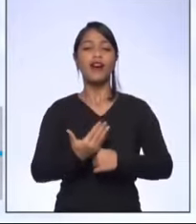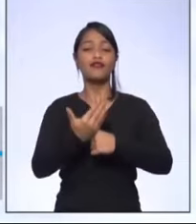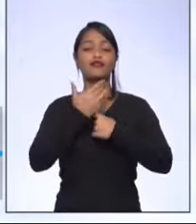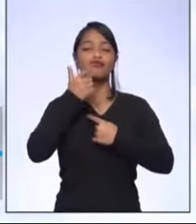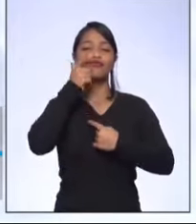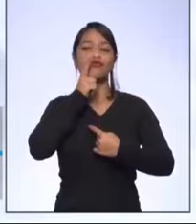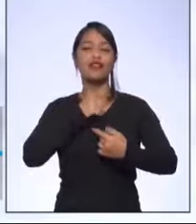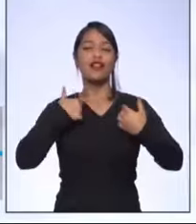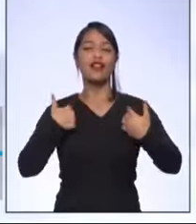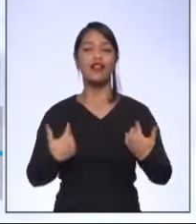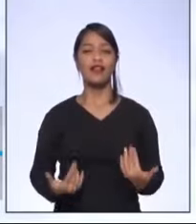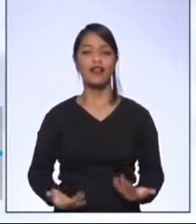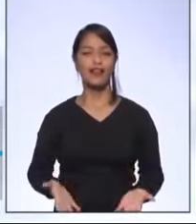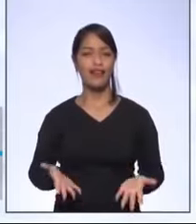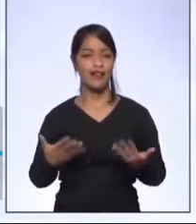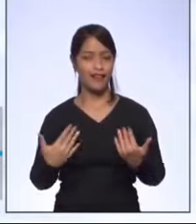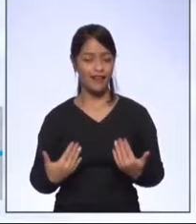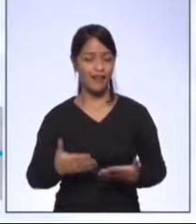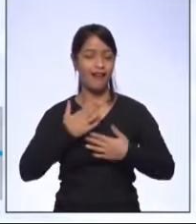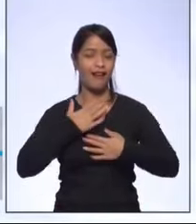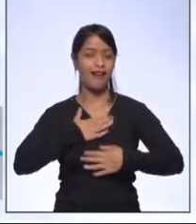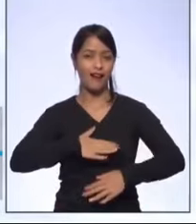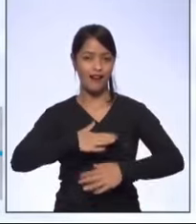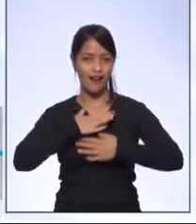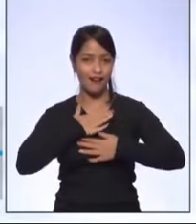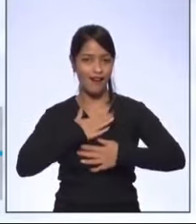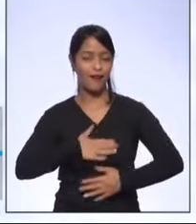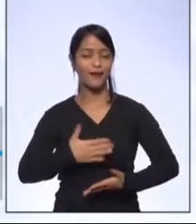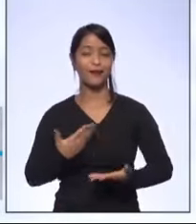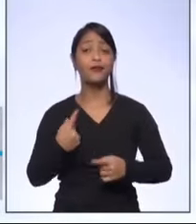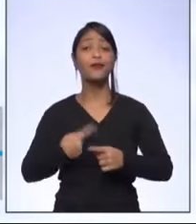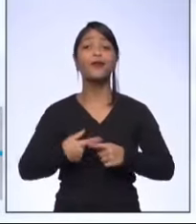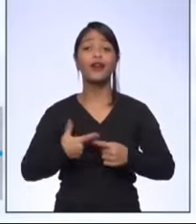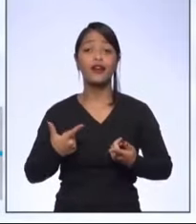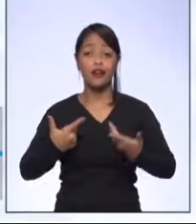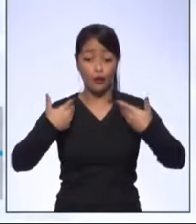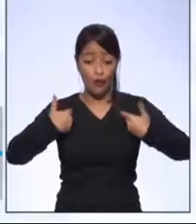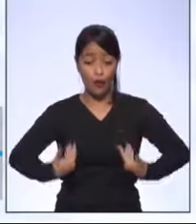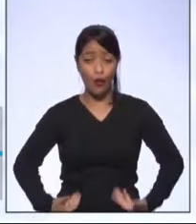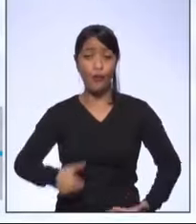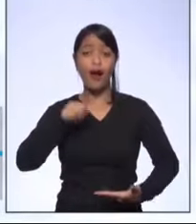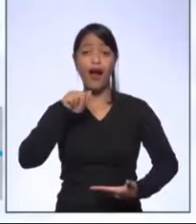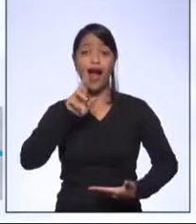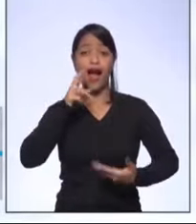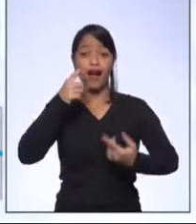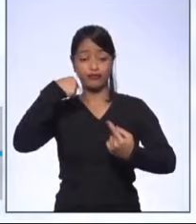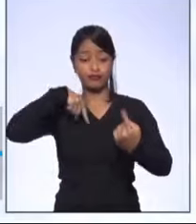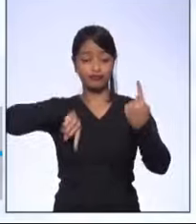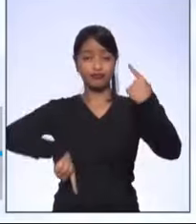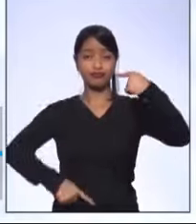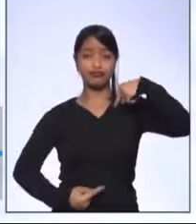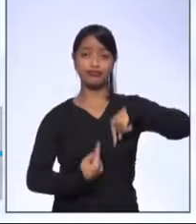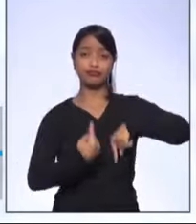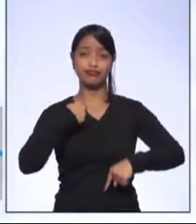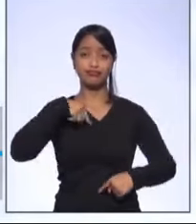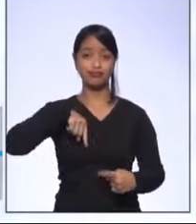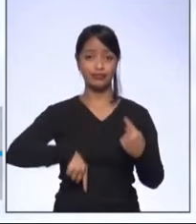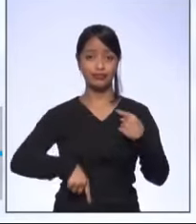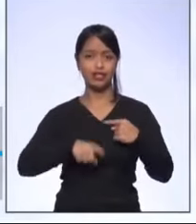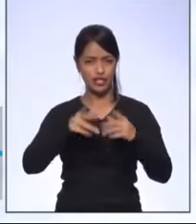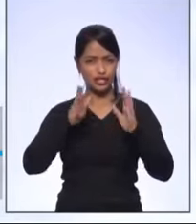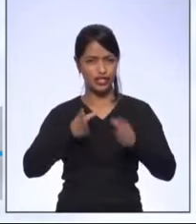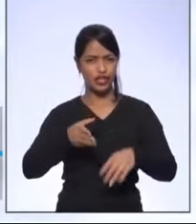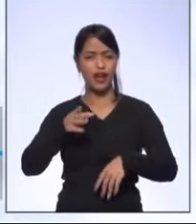né? Porque você está oxigenando o corpo, você está, né? Às vezes a gente respira de qualquer jeito. Quem aqui já fez aula de